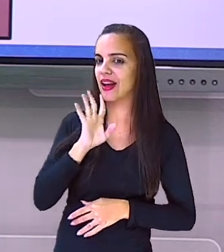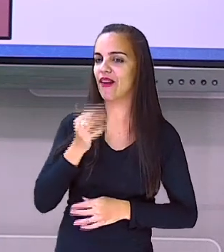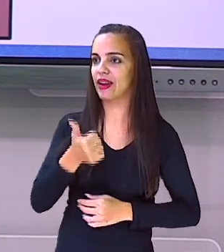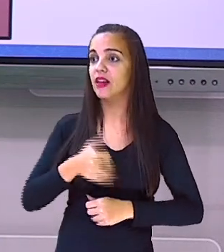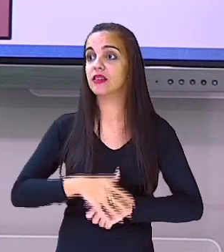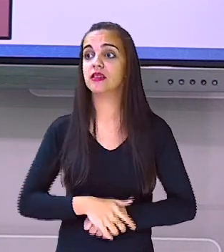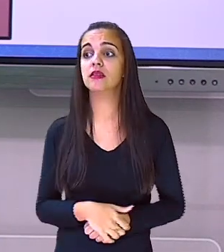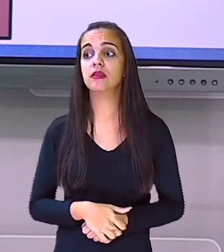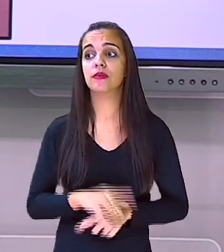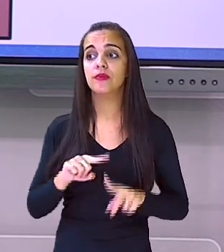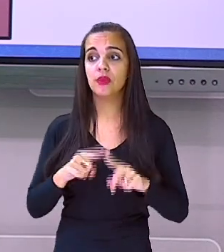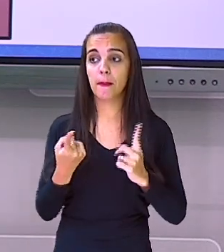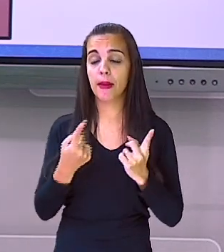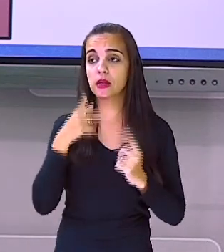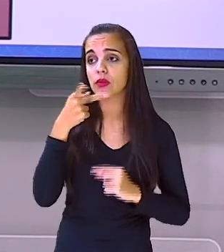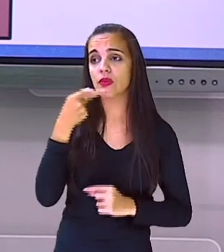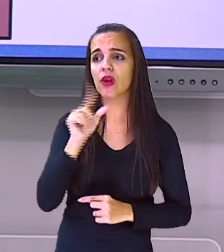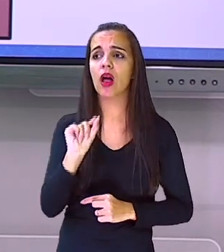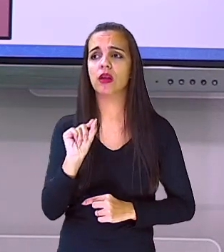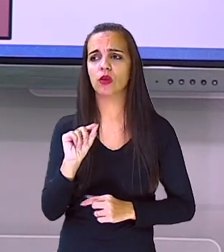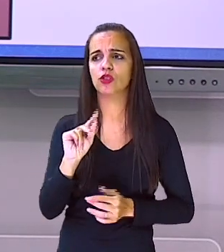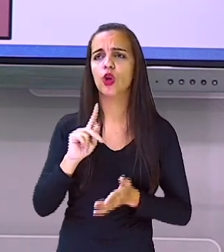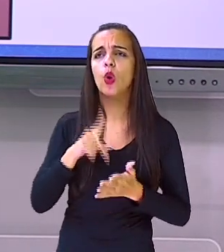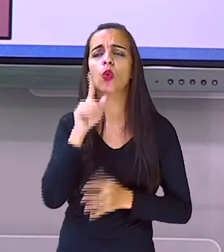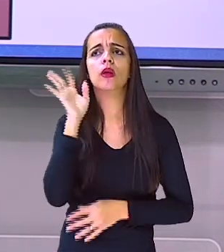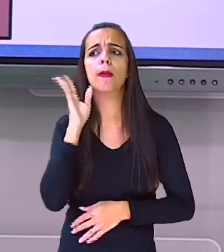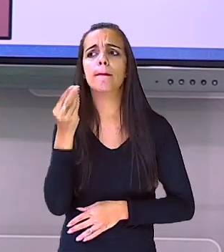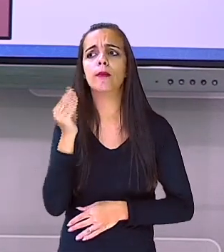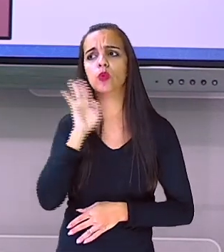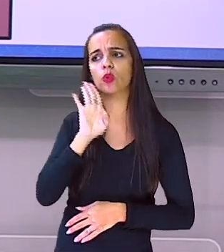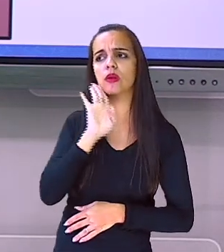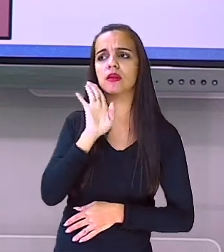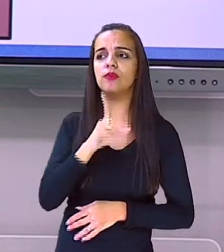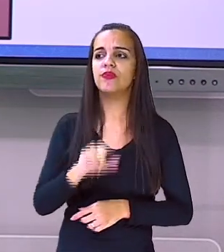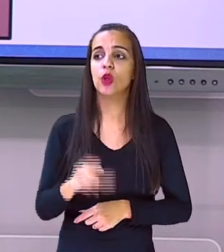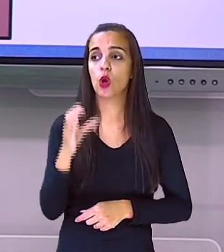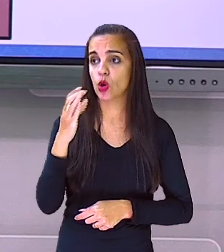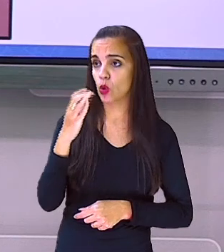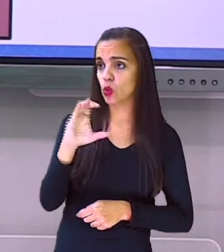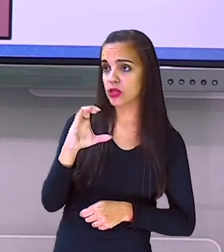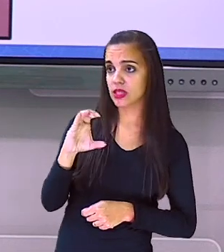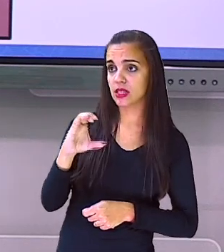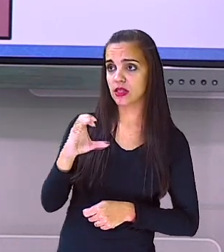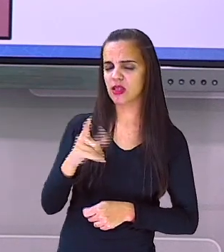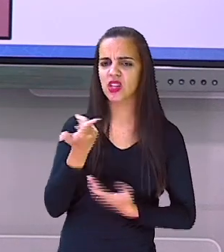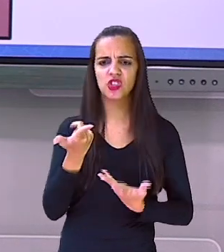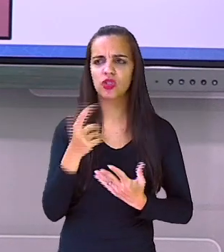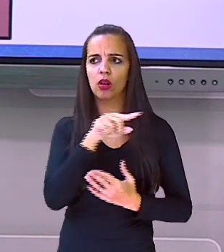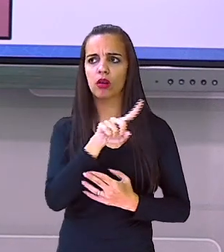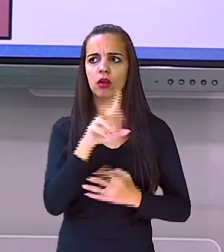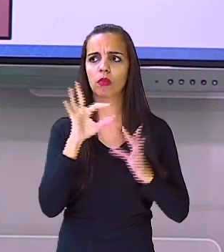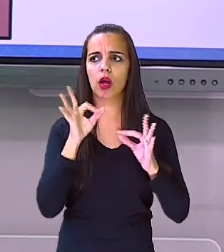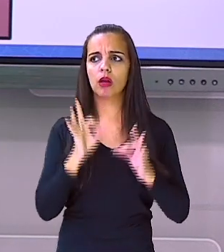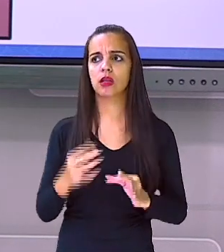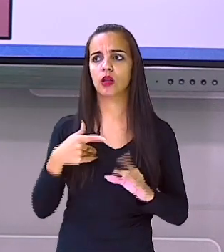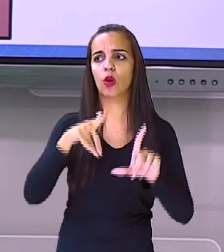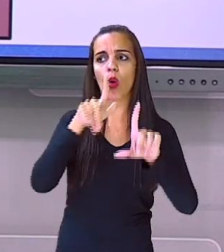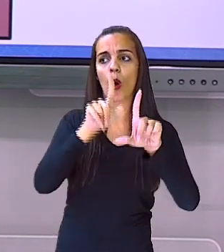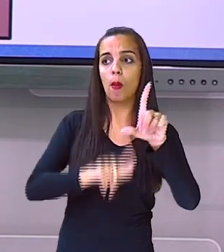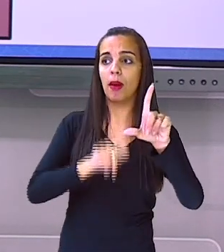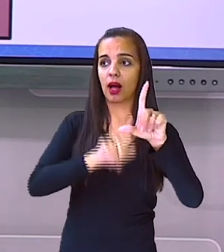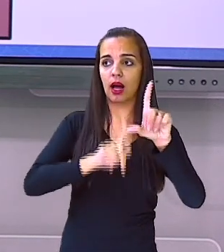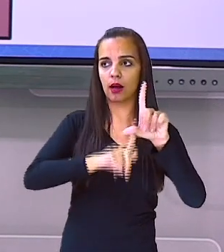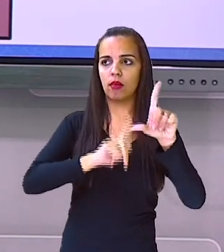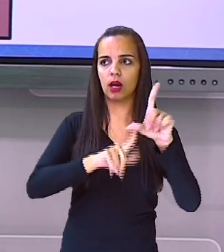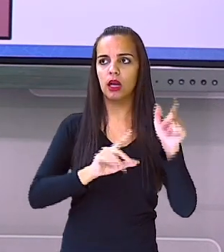Pois é. Mas eu vou falar para vocês que é interessante. O C cedilha, ele não é considerado uma letra, ele é considerado um acento,